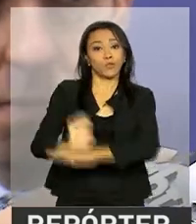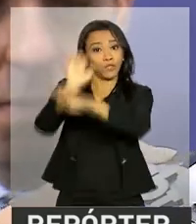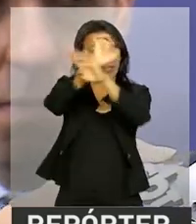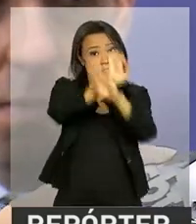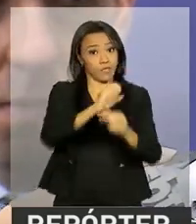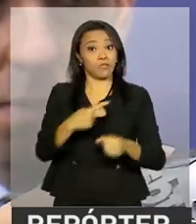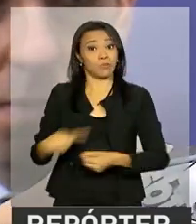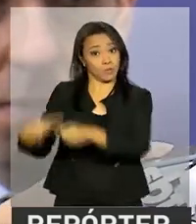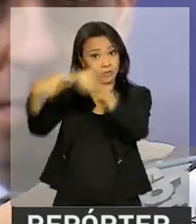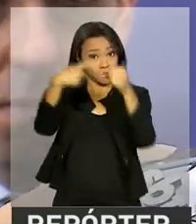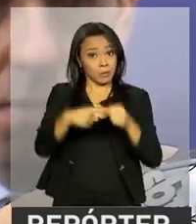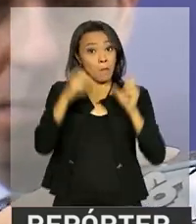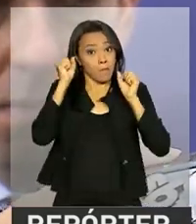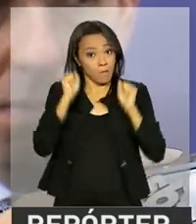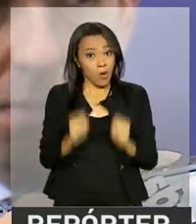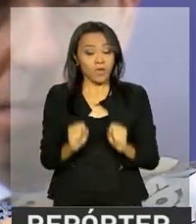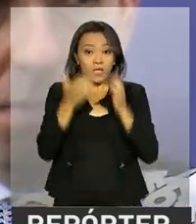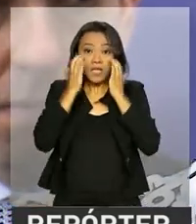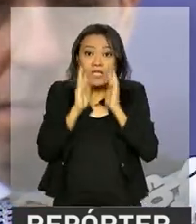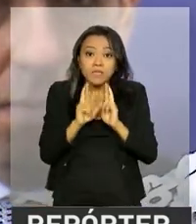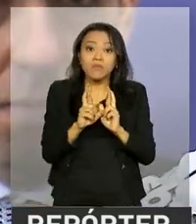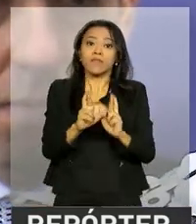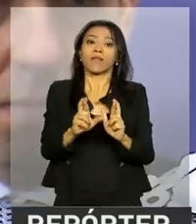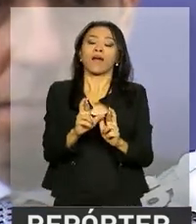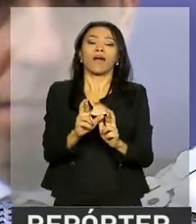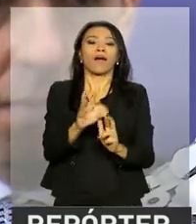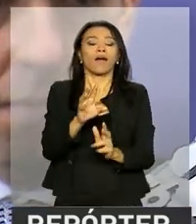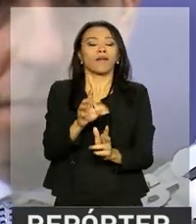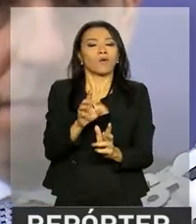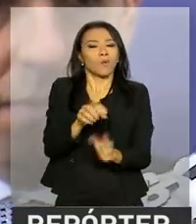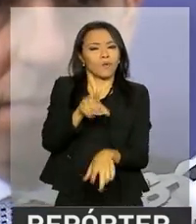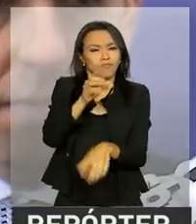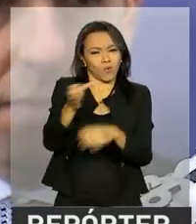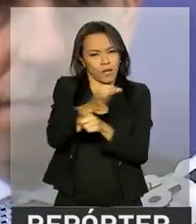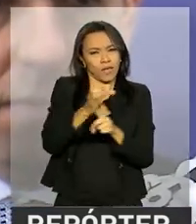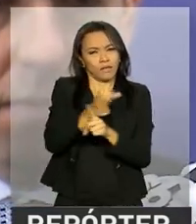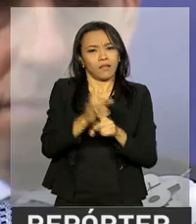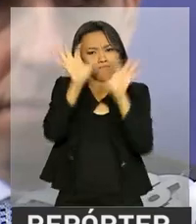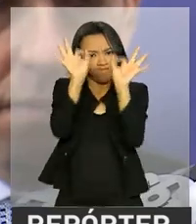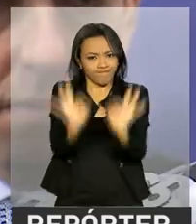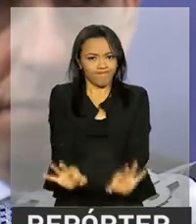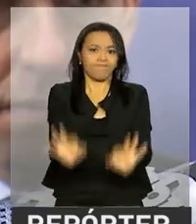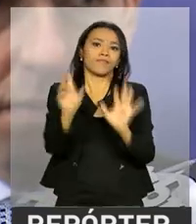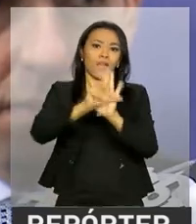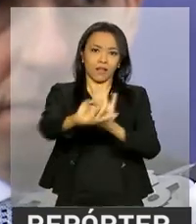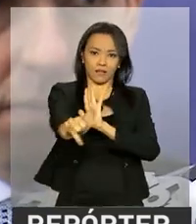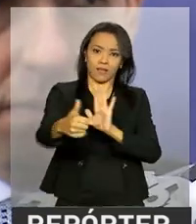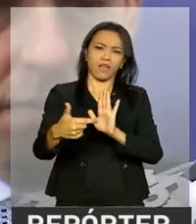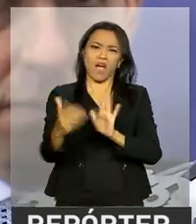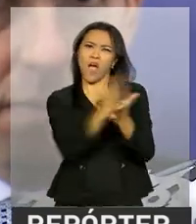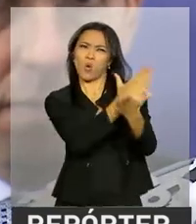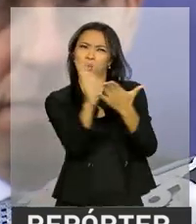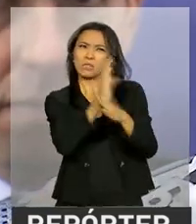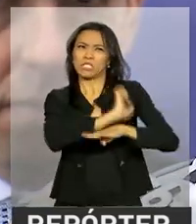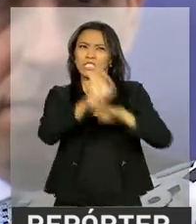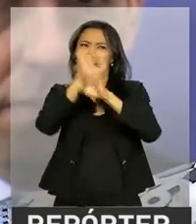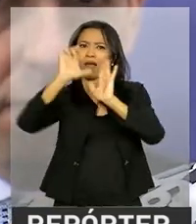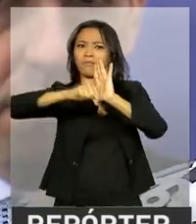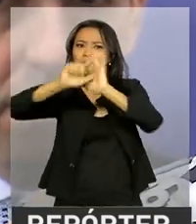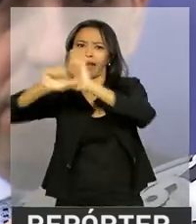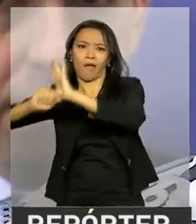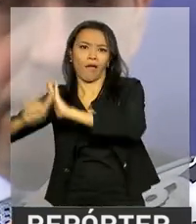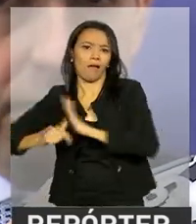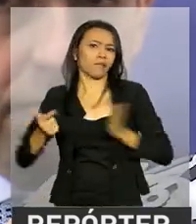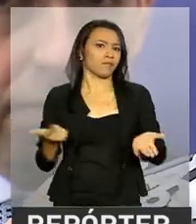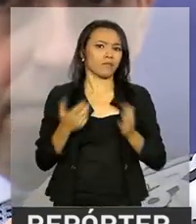cumprir na data da lei é o piso nacional dos professores muitos Estados atrasam não cumprem a